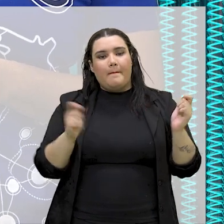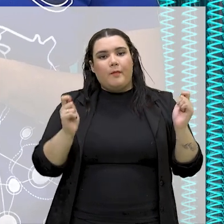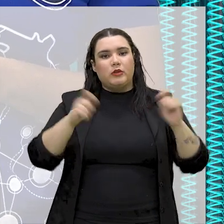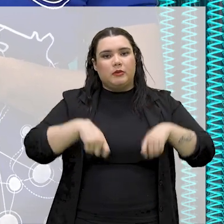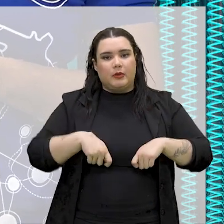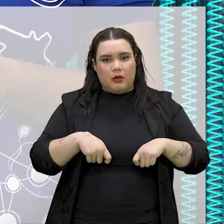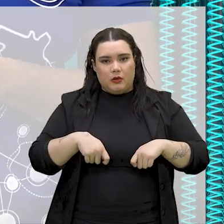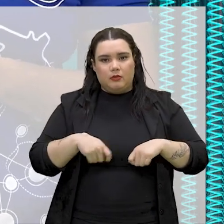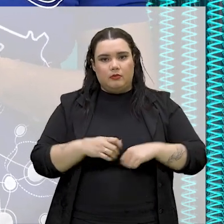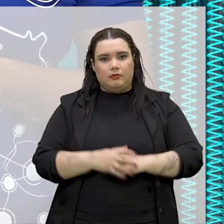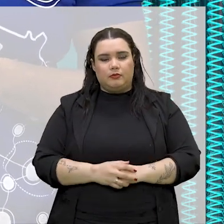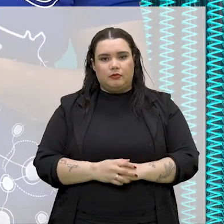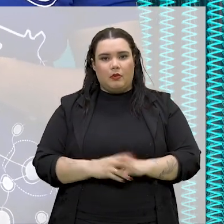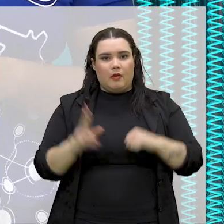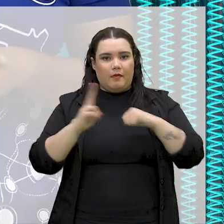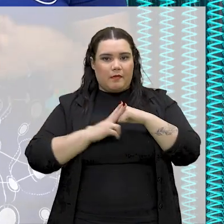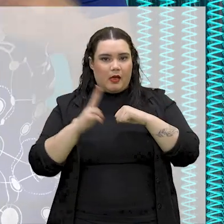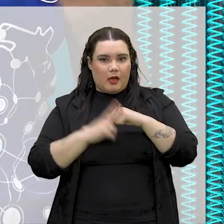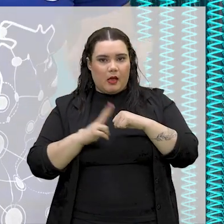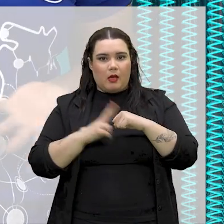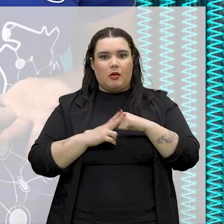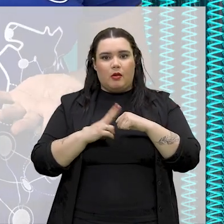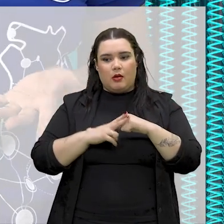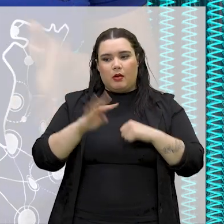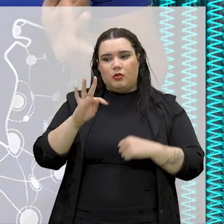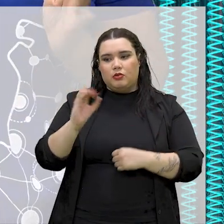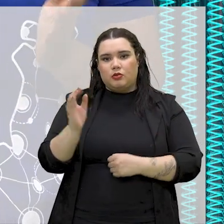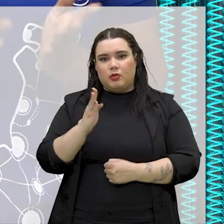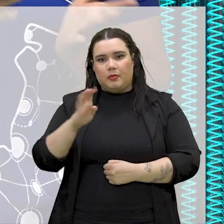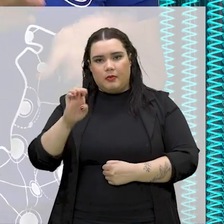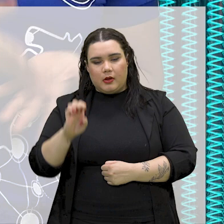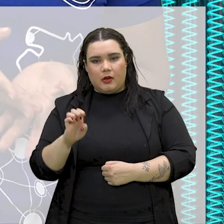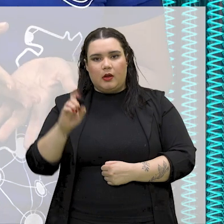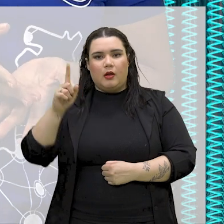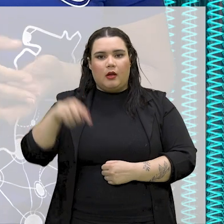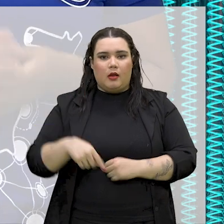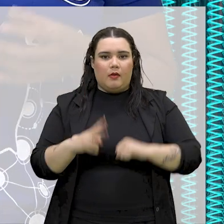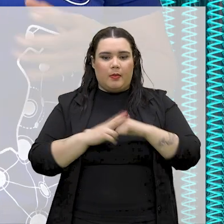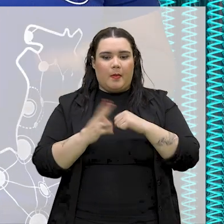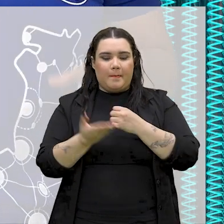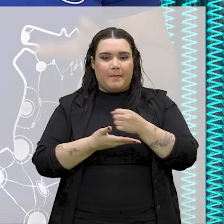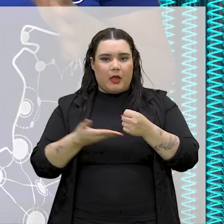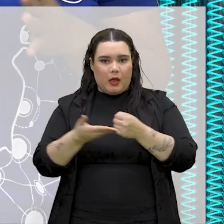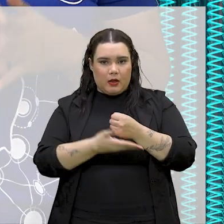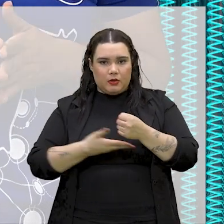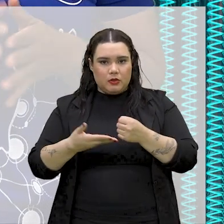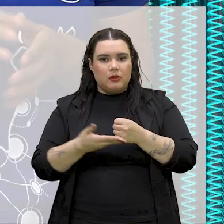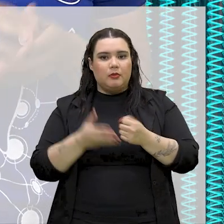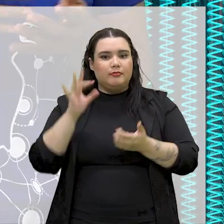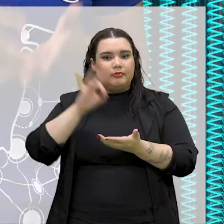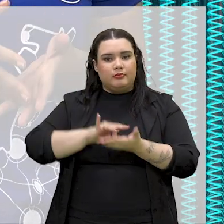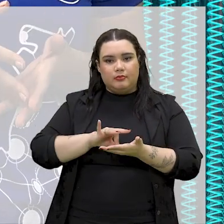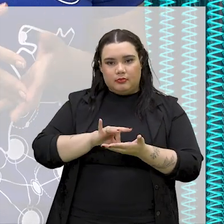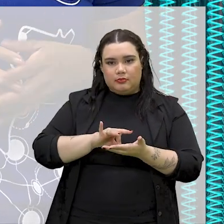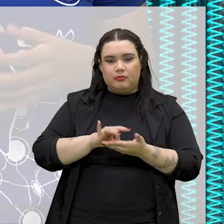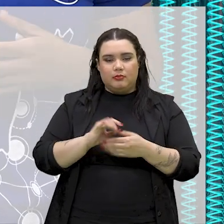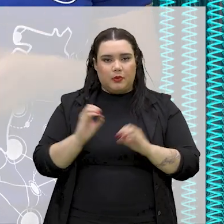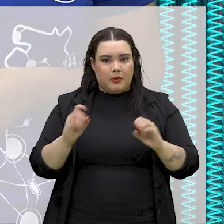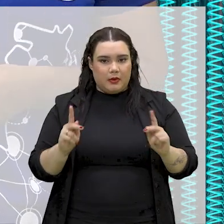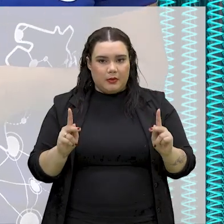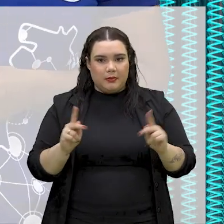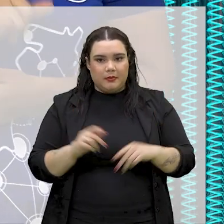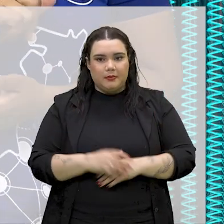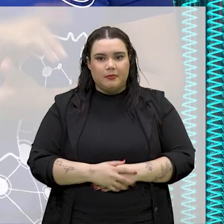desse verbo super famoso da língua inglesa, que é o verbo to be? Ele é a sua forma base, é a forma original, a raiz, tá